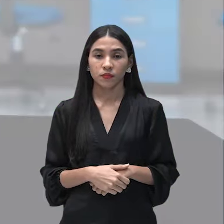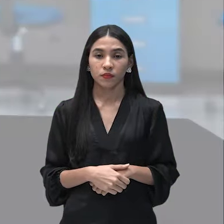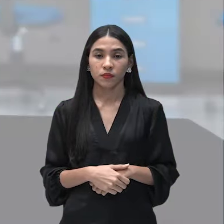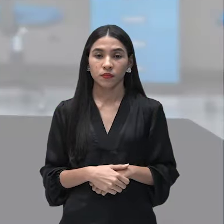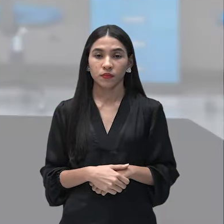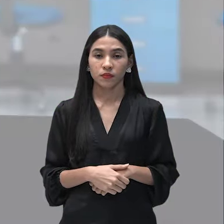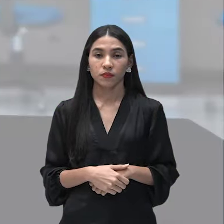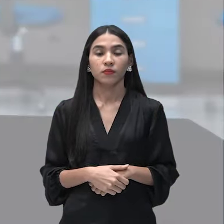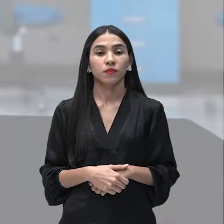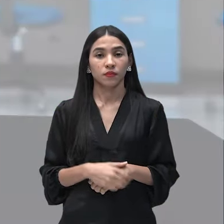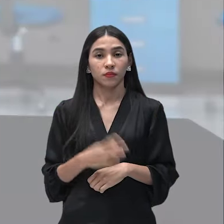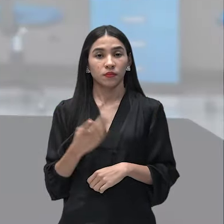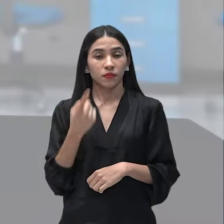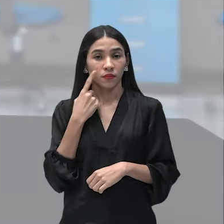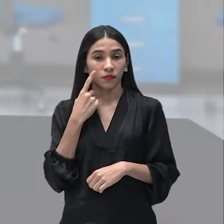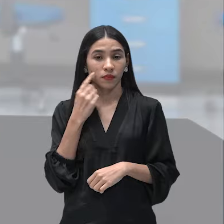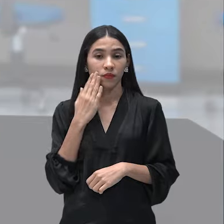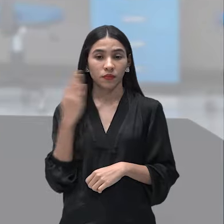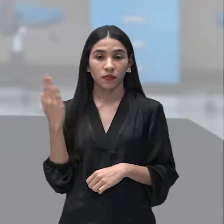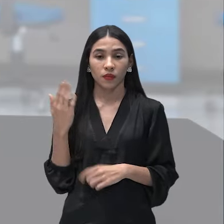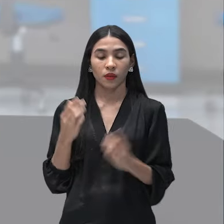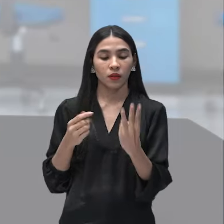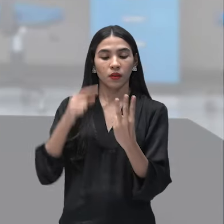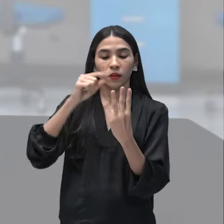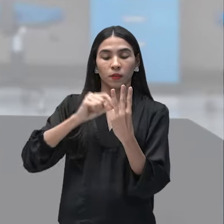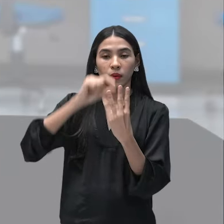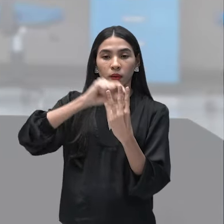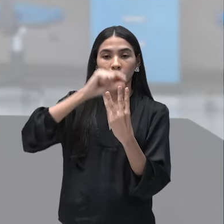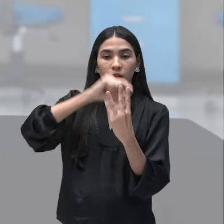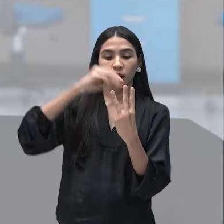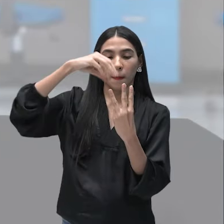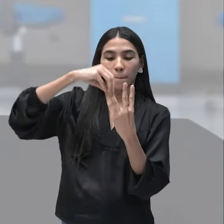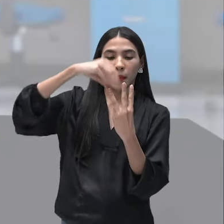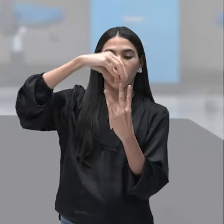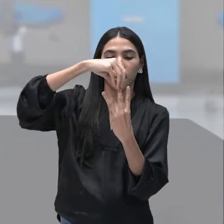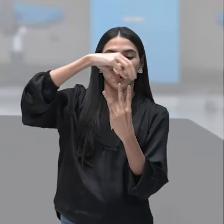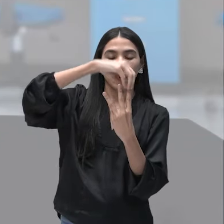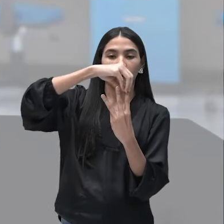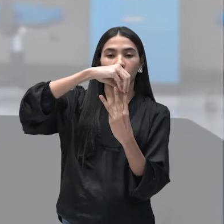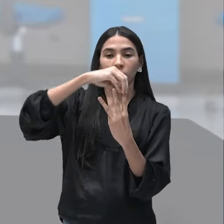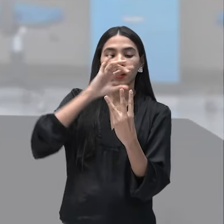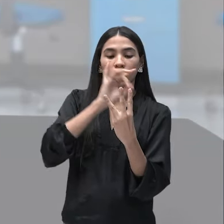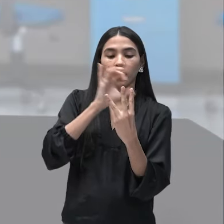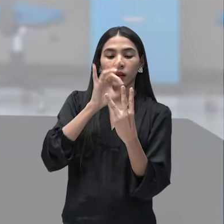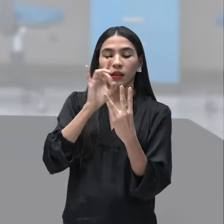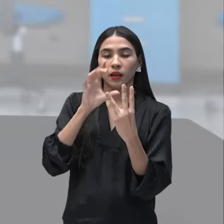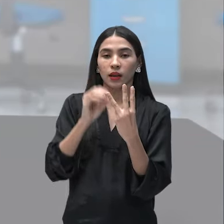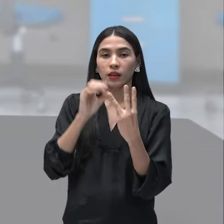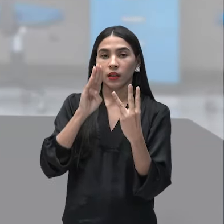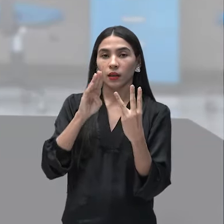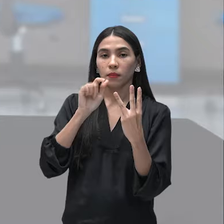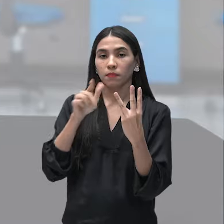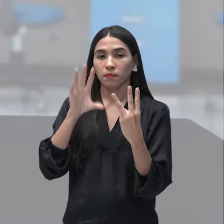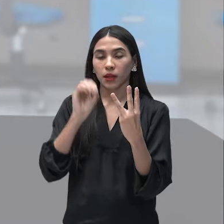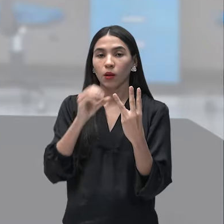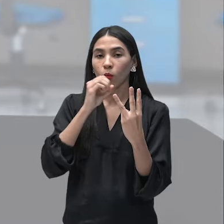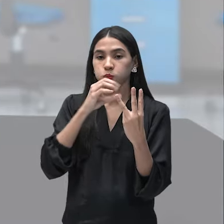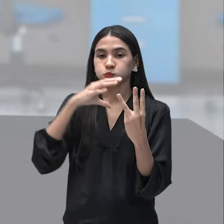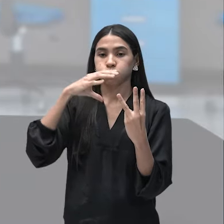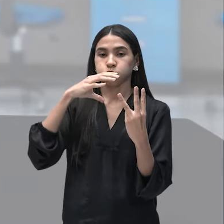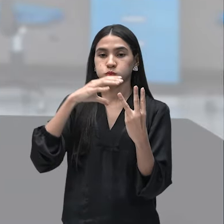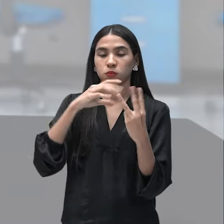Bom, então, a gente observa agora, né? Que os tubos de ensaio estão com o balão. Tem balão em cada boca do tubo de ensaio. E